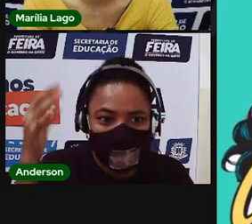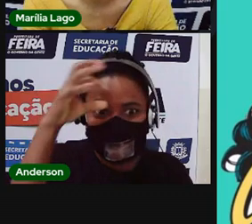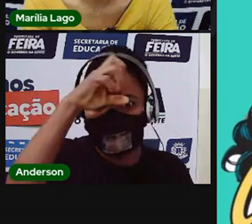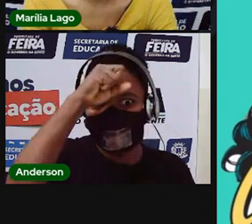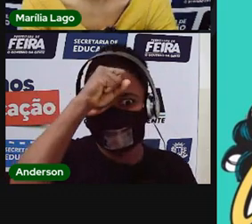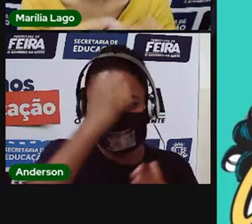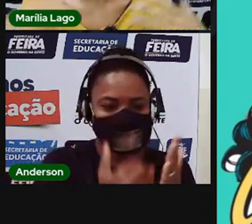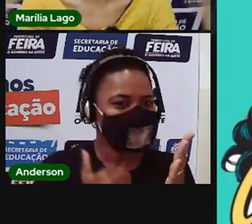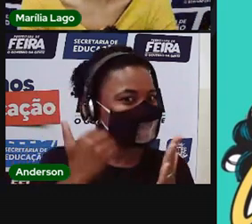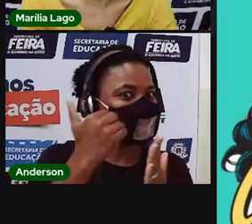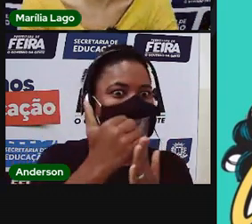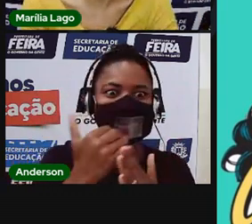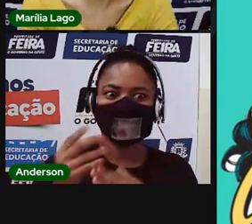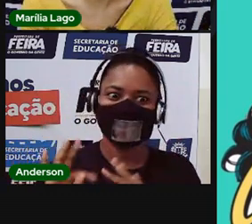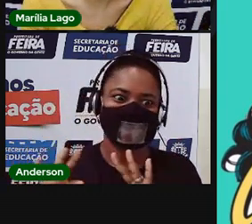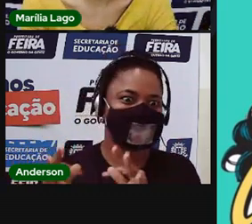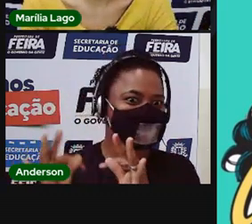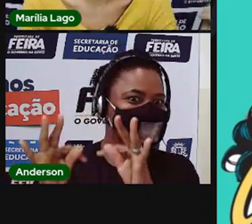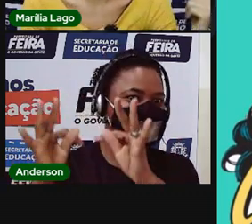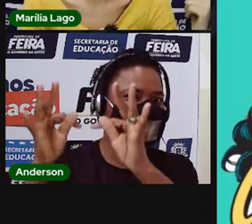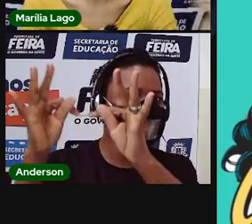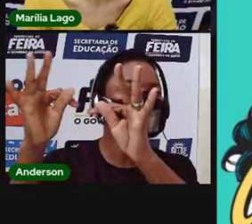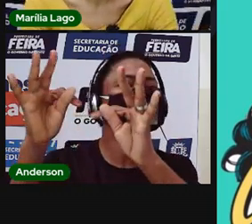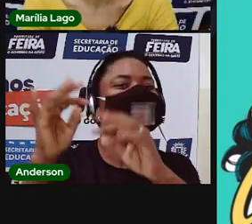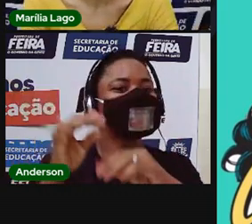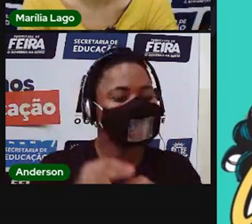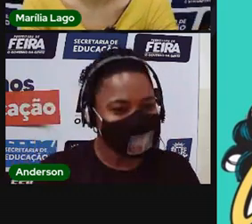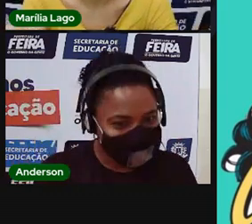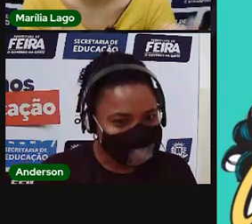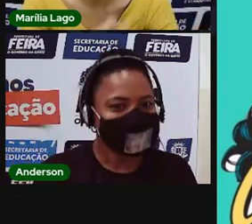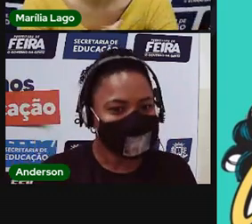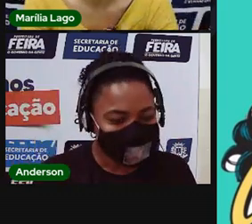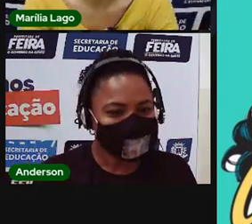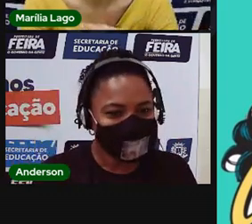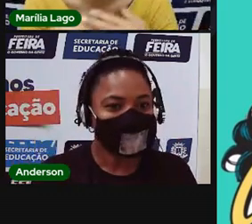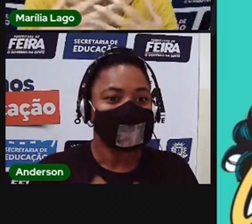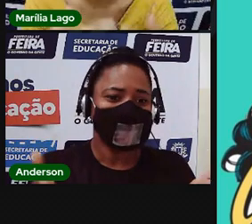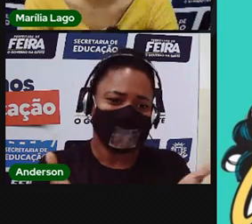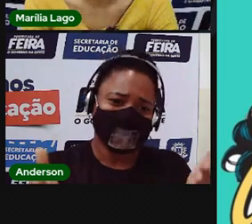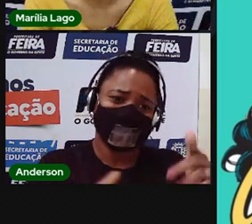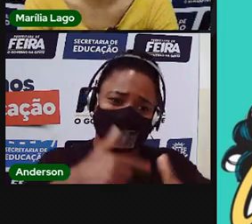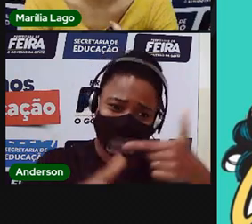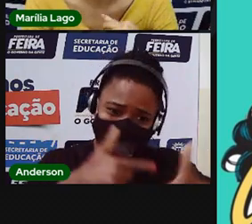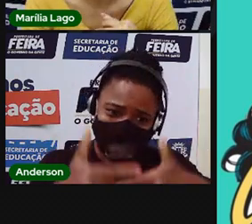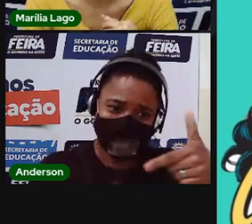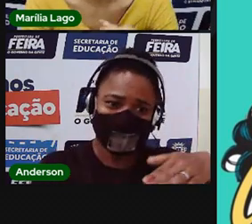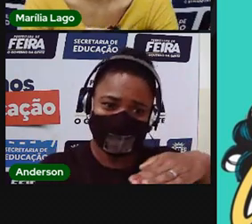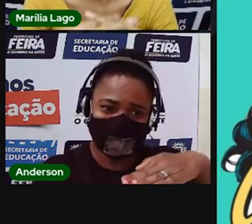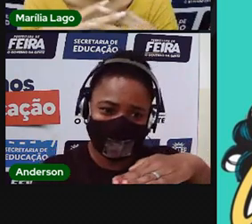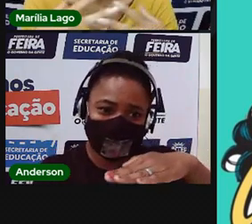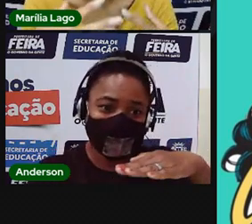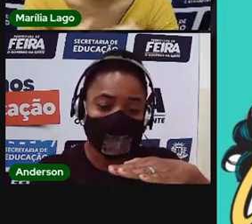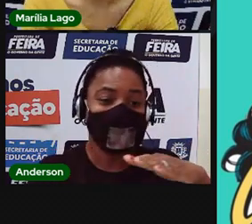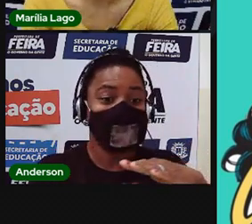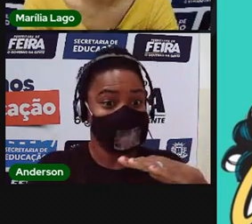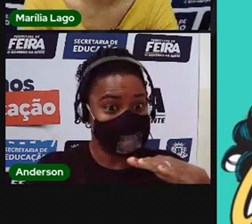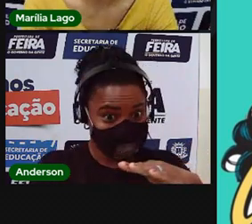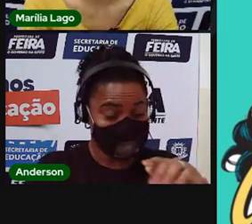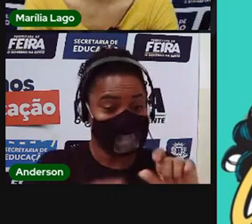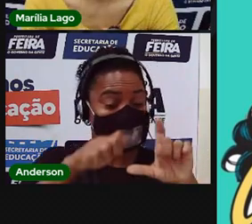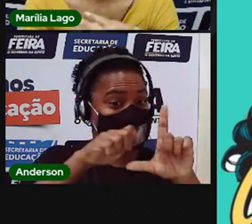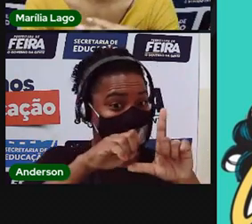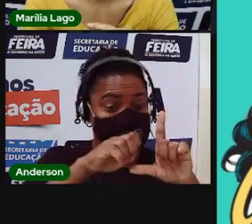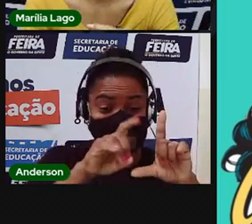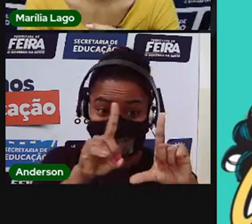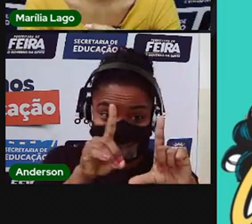vez mais e acabou que virou um trabalho também, trabalho como empreendedora digital,